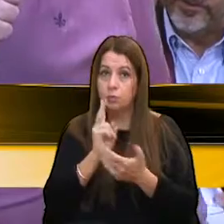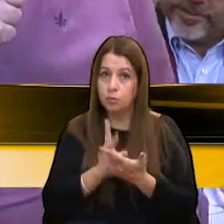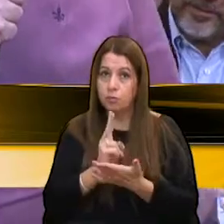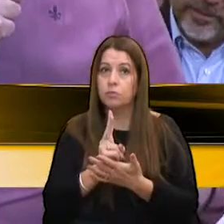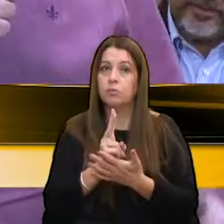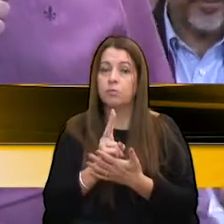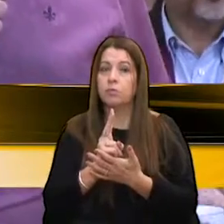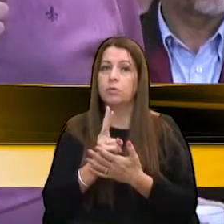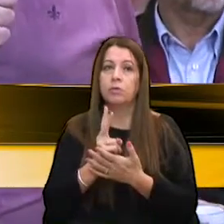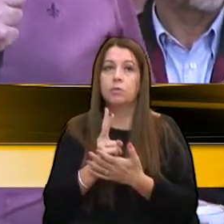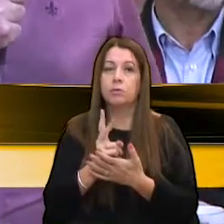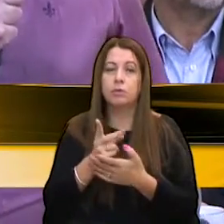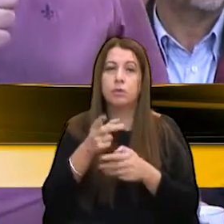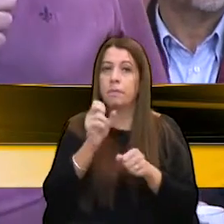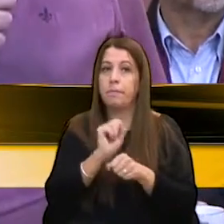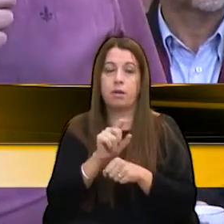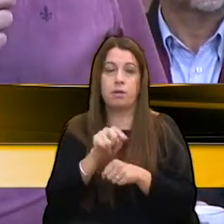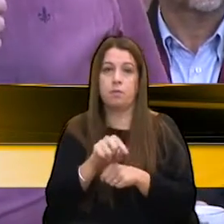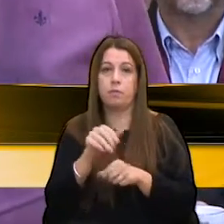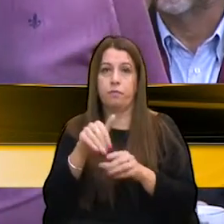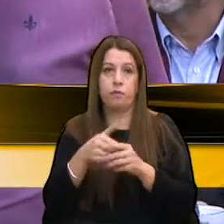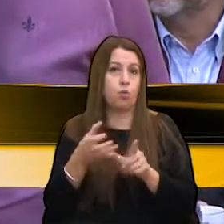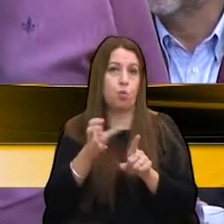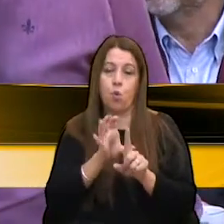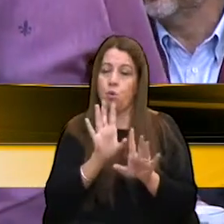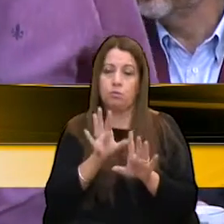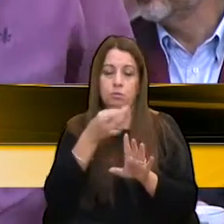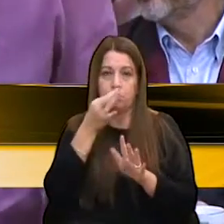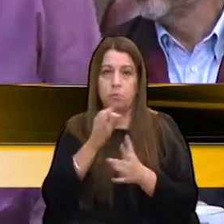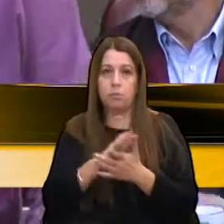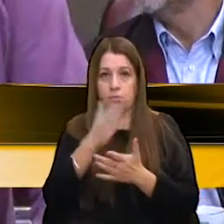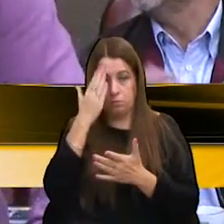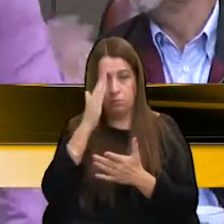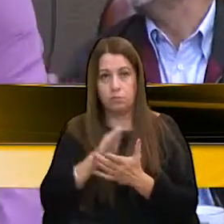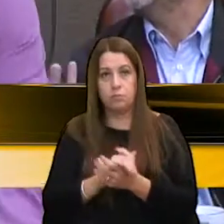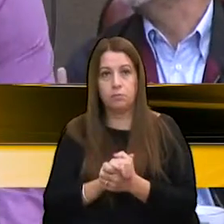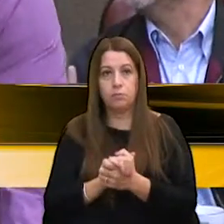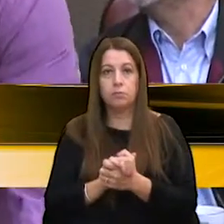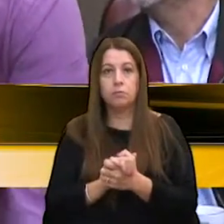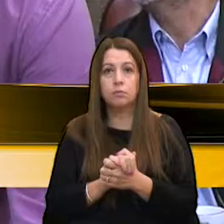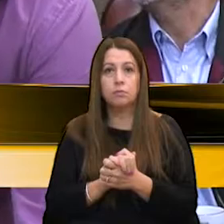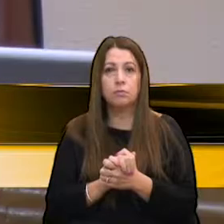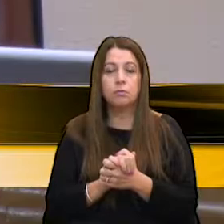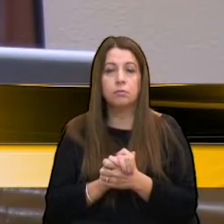adiante e não devem parar por aqui. Por isso, eu voto contrário ao parecer. Muito obrigado.